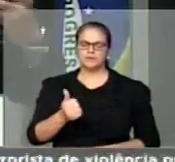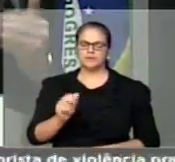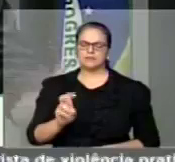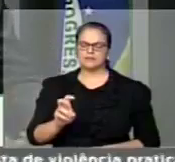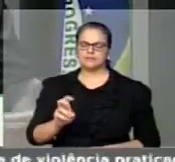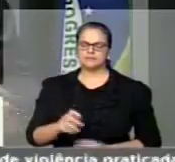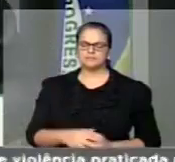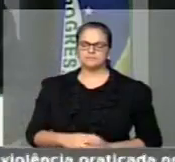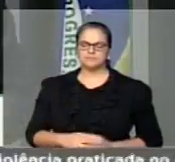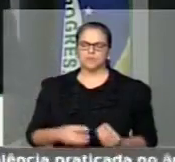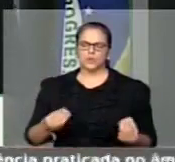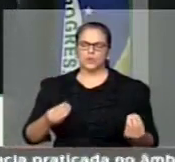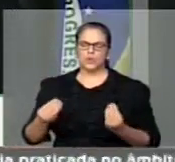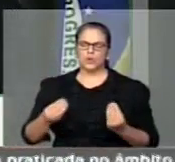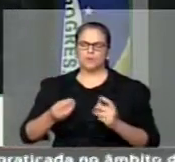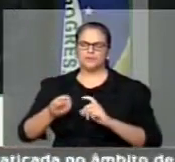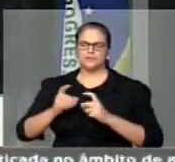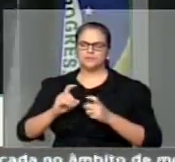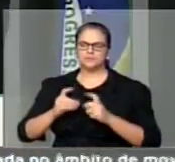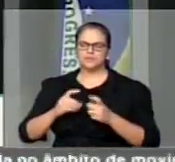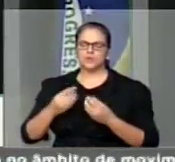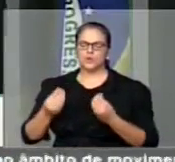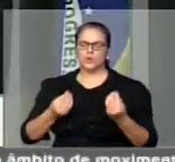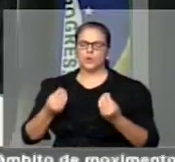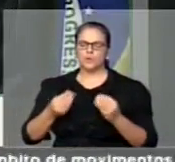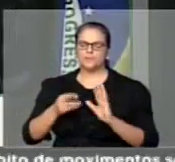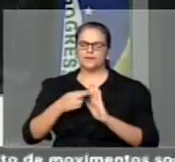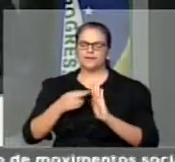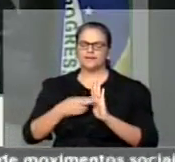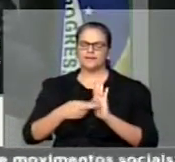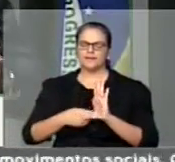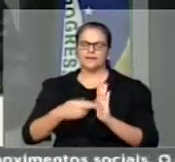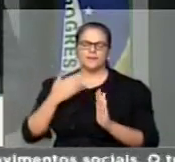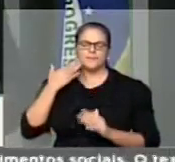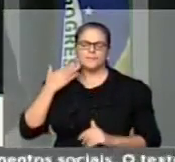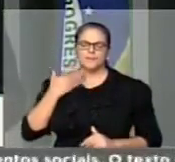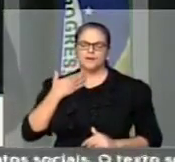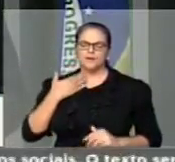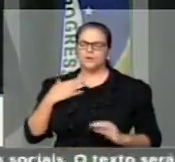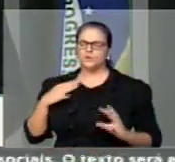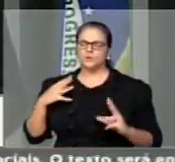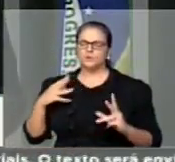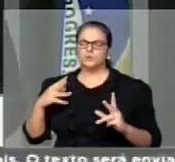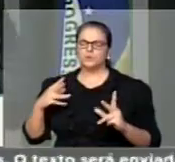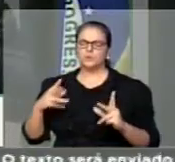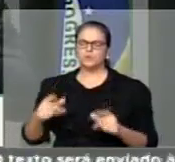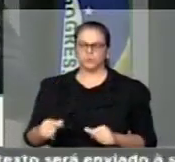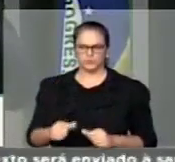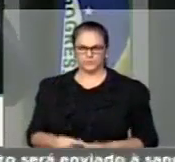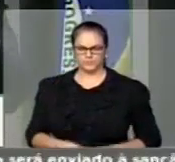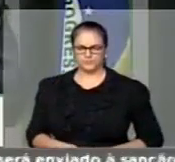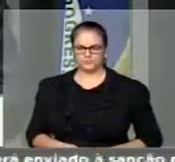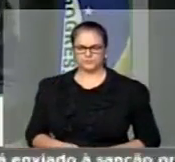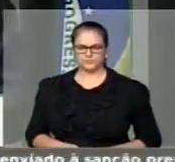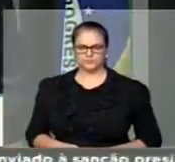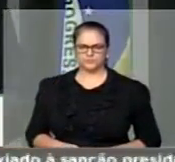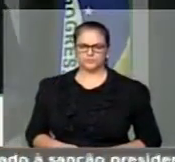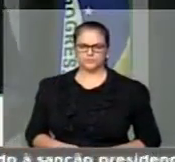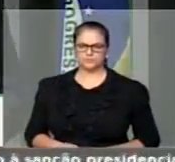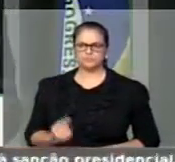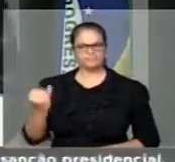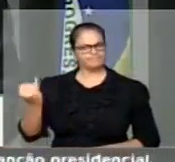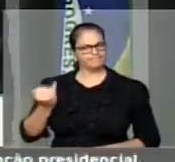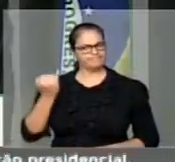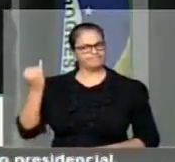qual foi a política aplicada pelo banco na motivação desses recursos, quer dizer, a importância do